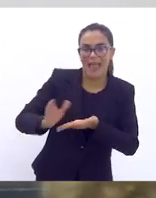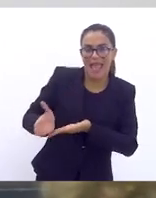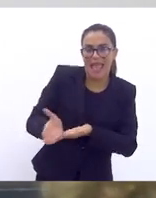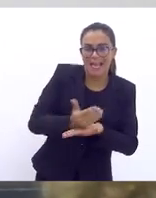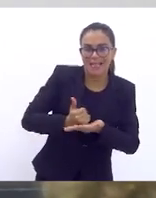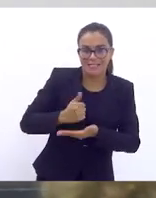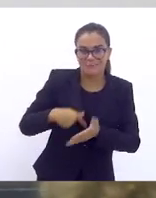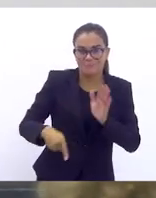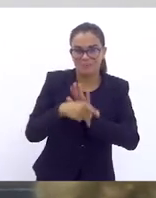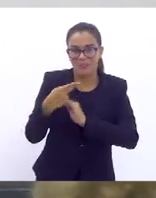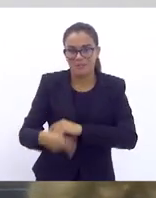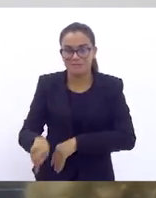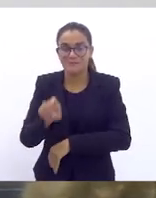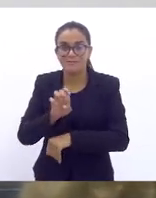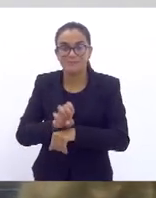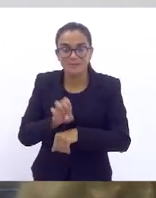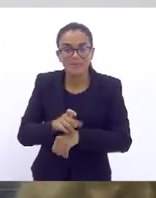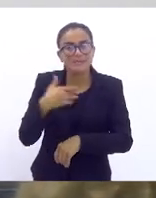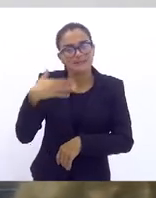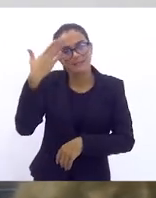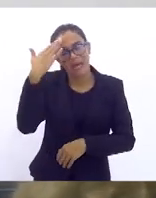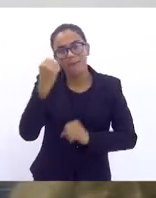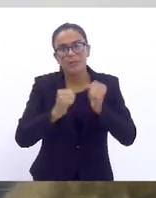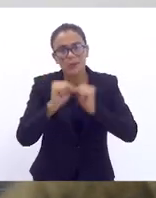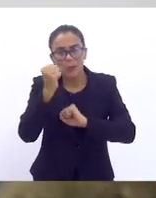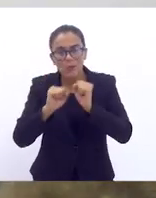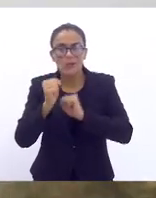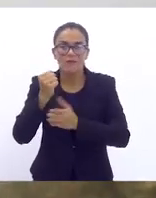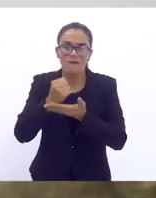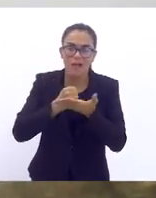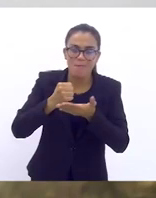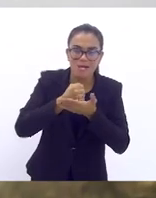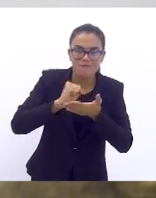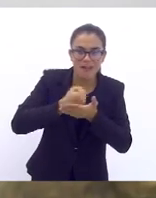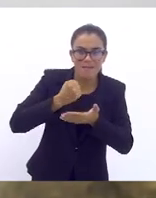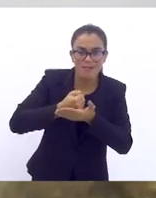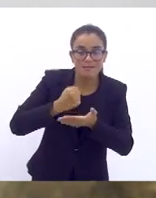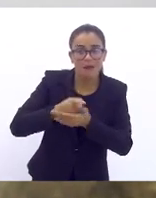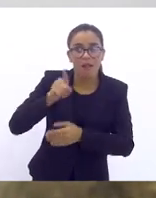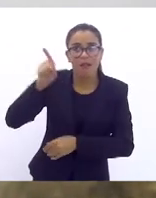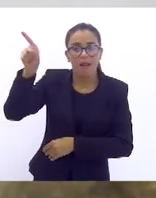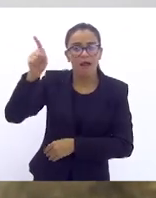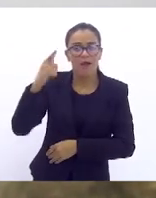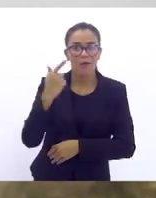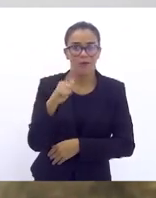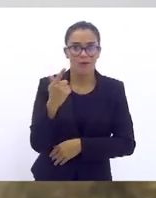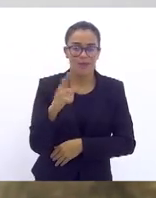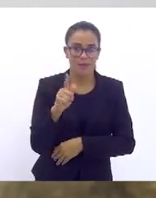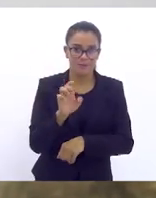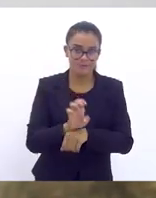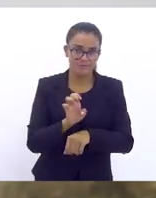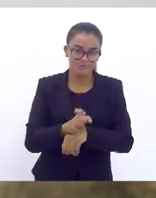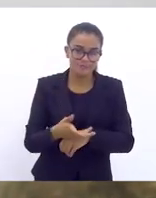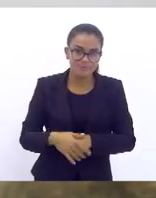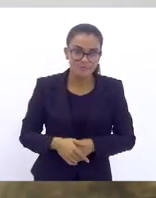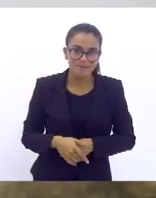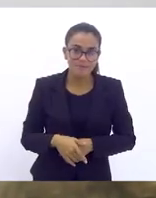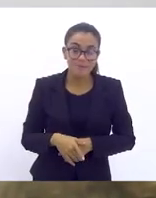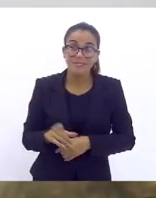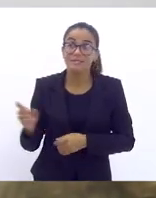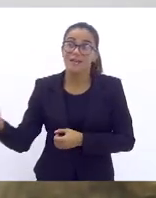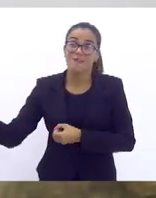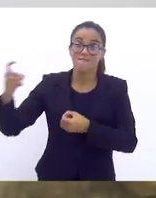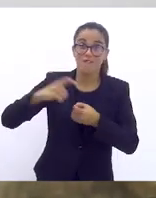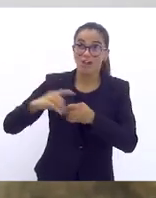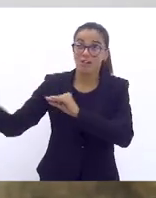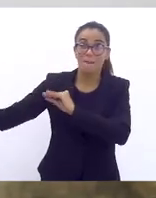assim como a Indústria Farmacêutica a gente sabe que foi Goiás e tal mas Trazer isso de volta ajuda no reequilíbrio fiscal